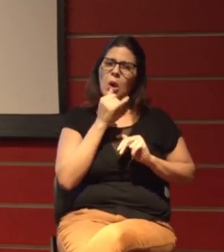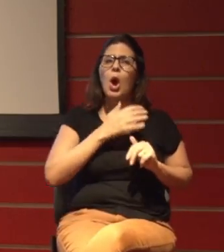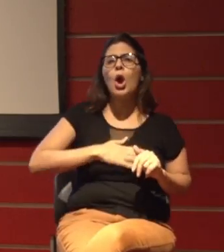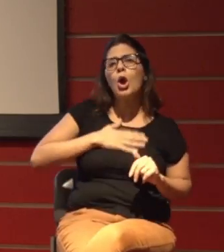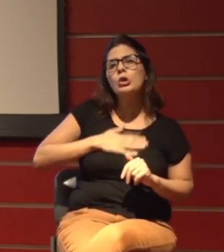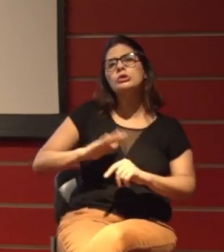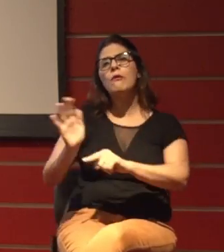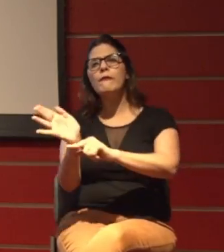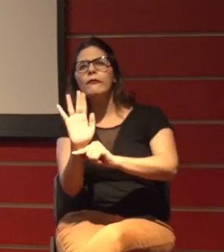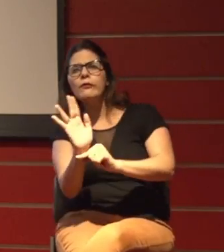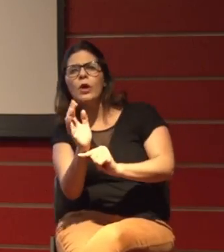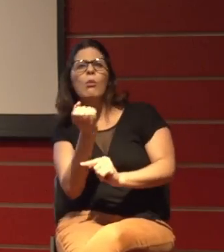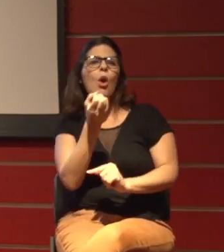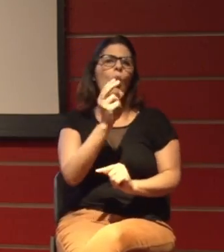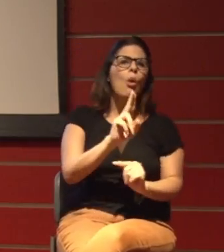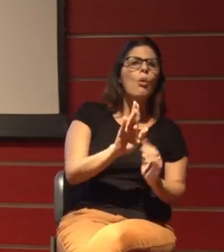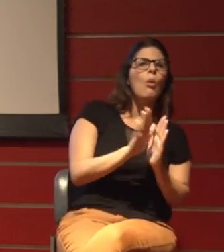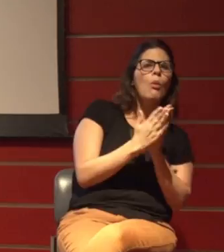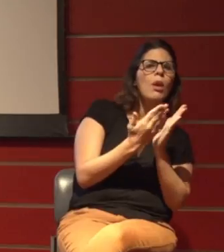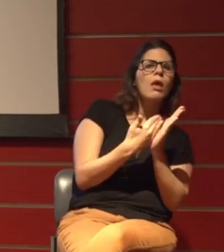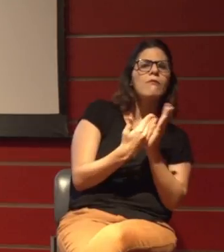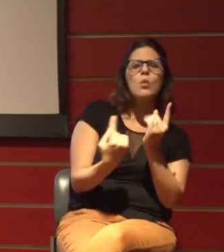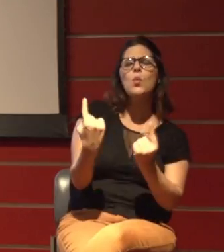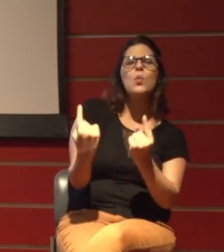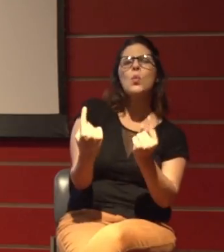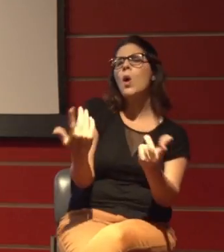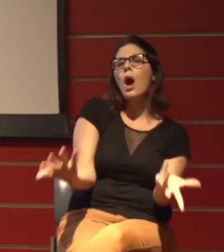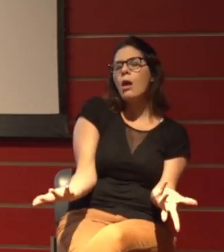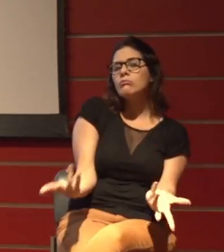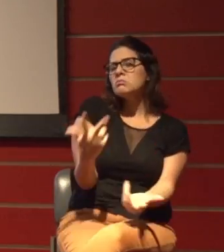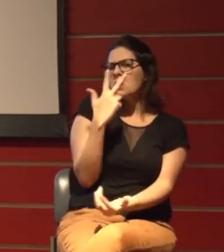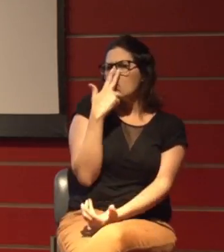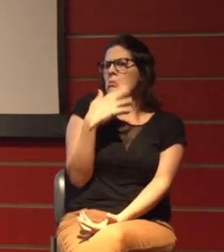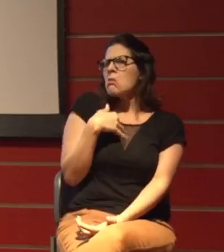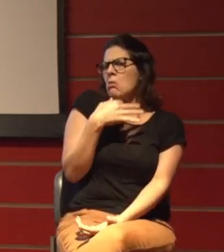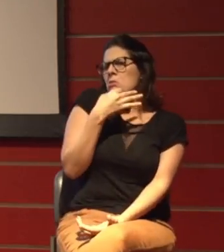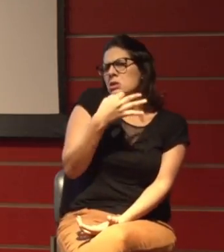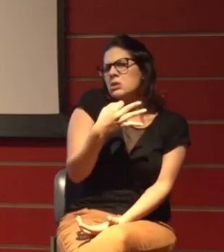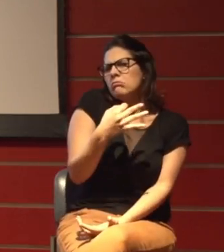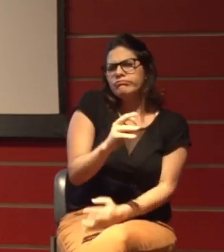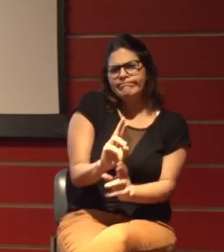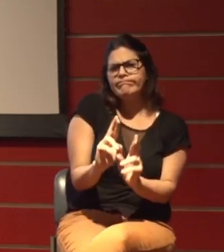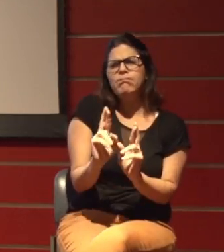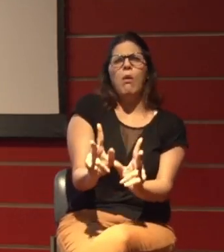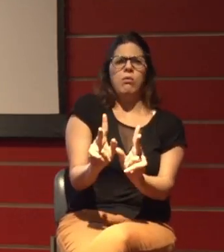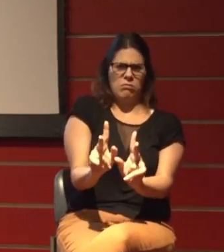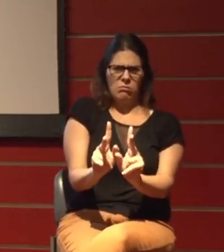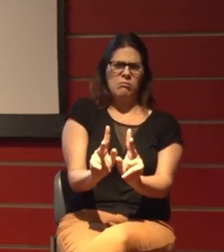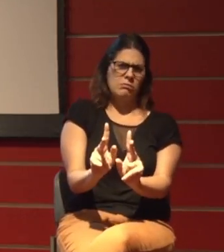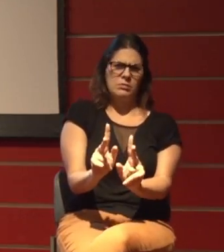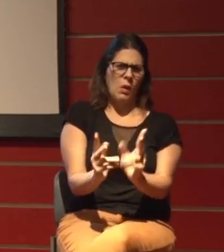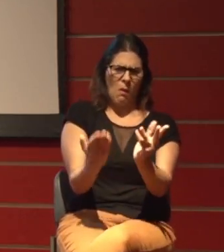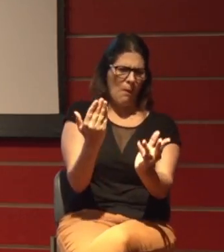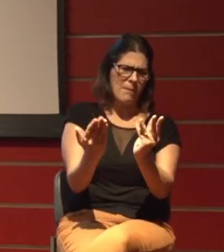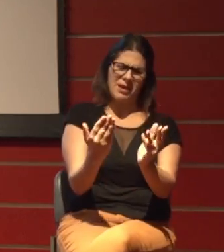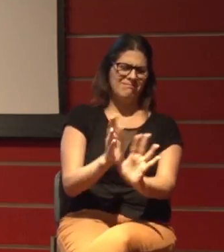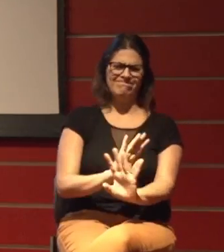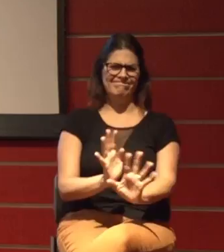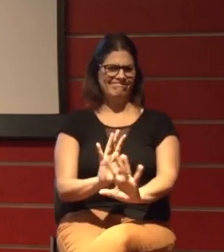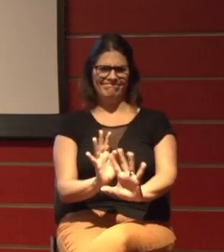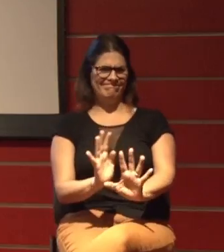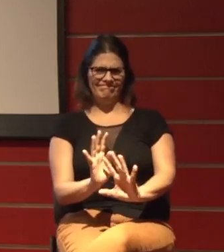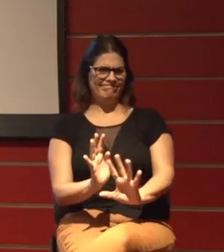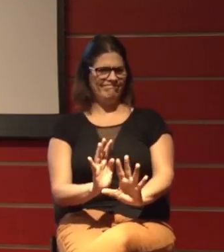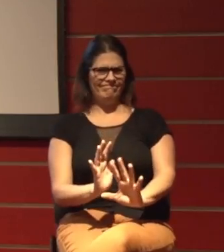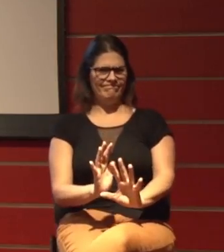do filme ou do livro né Eu acho que são obras diferentes ser tratado com de maneiras diferentes não dá para comparar né nem